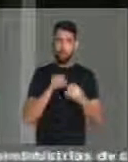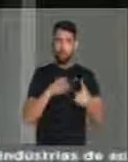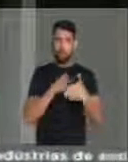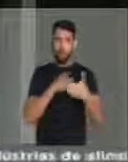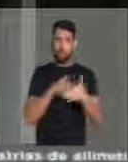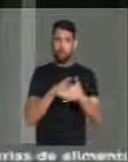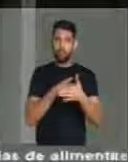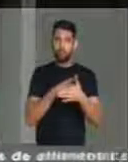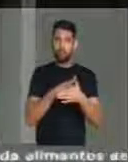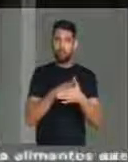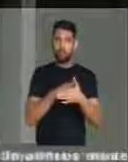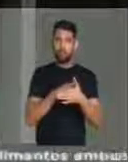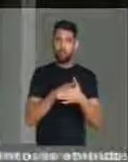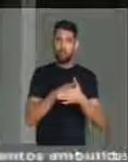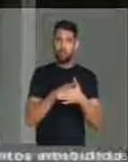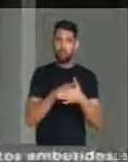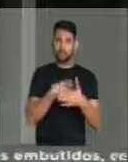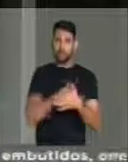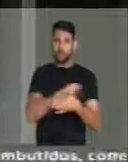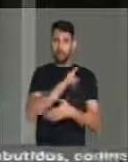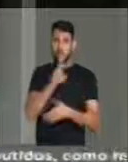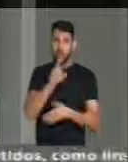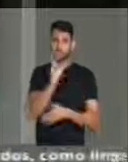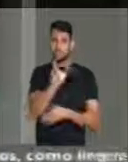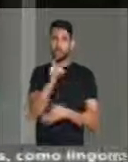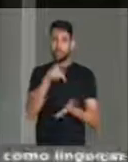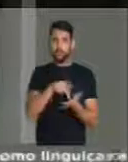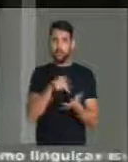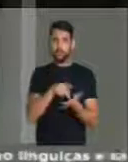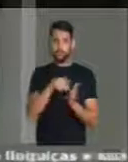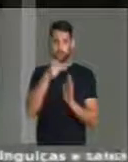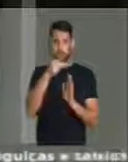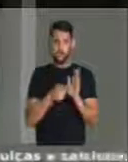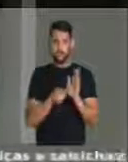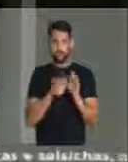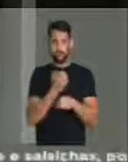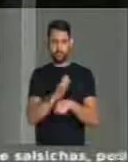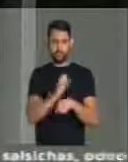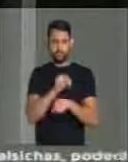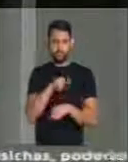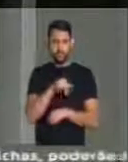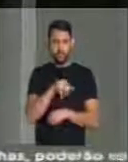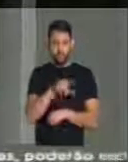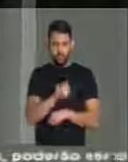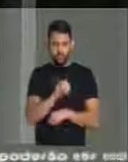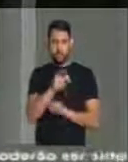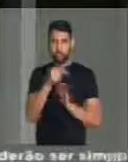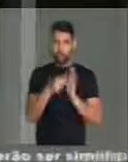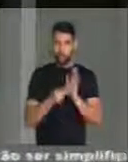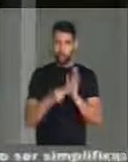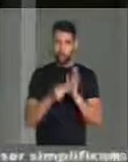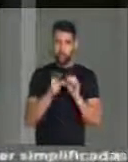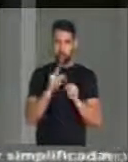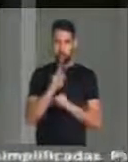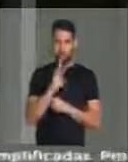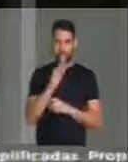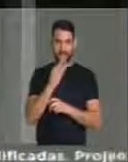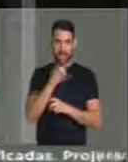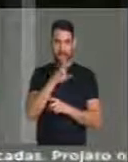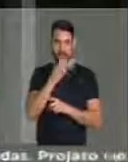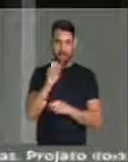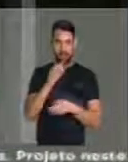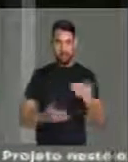gastos primários, devia ser chamada, isso sim, de PEC do Estado mínimo, de PEC de precarização